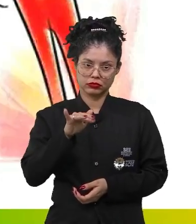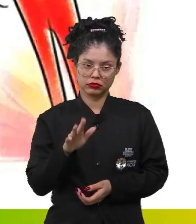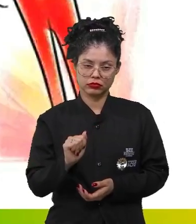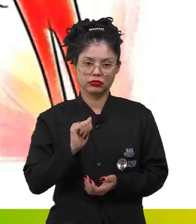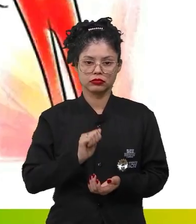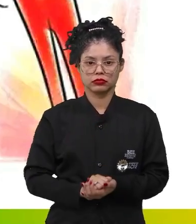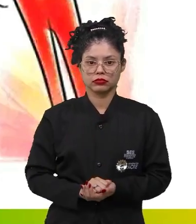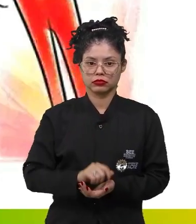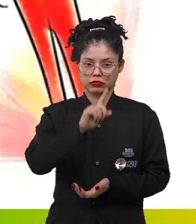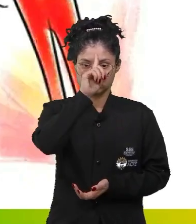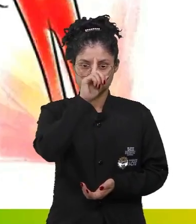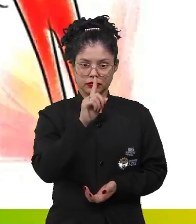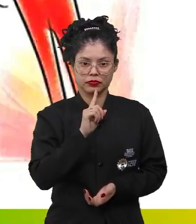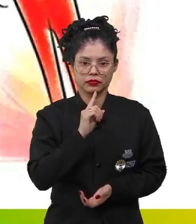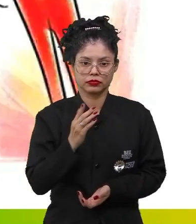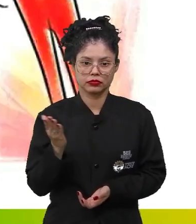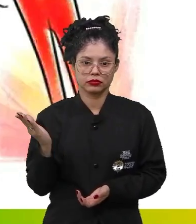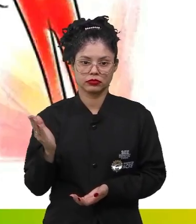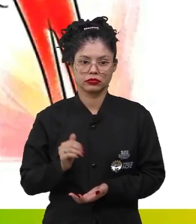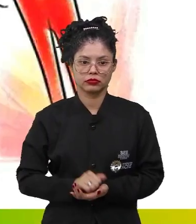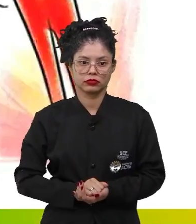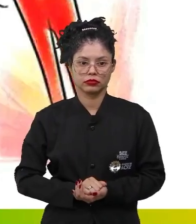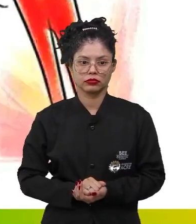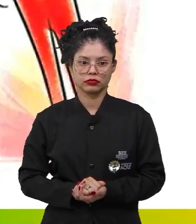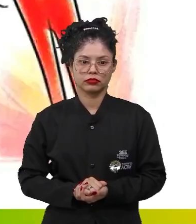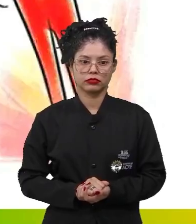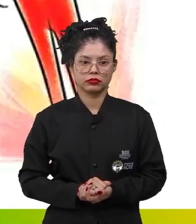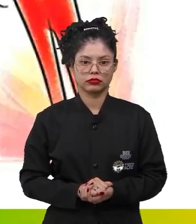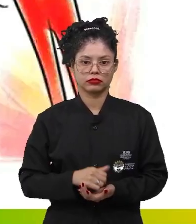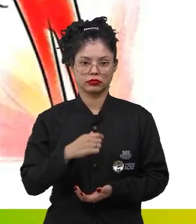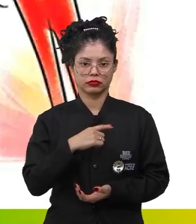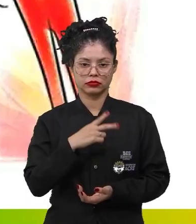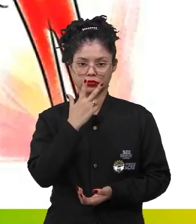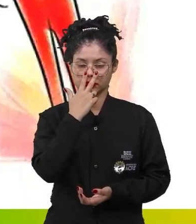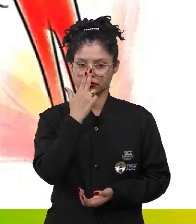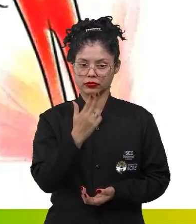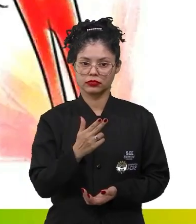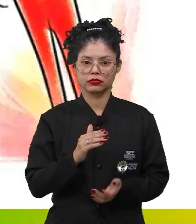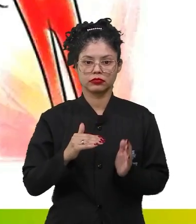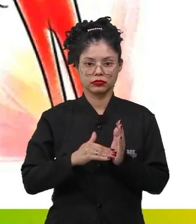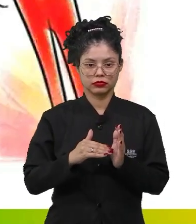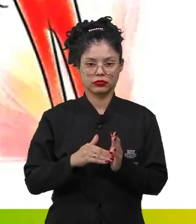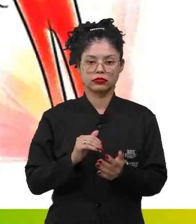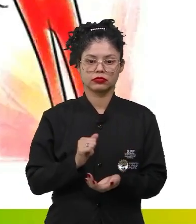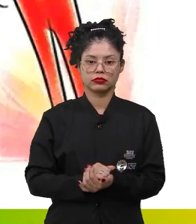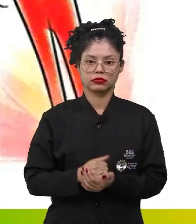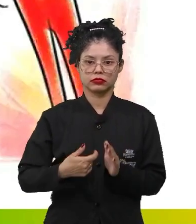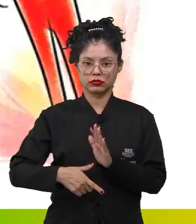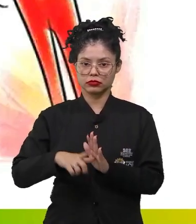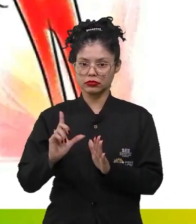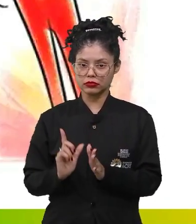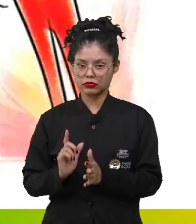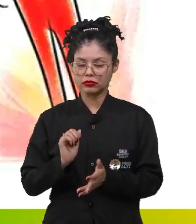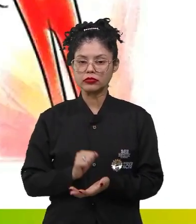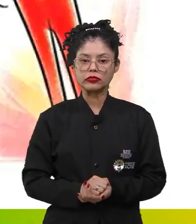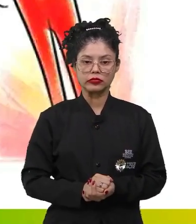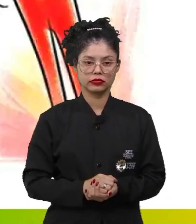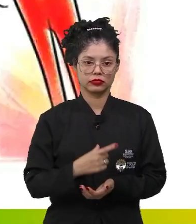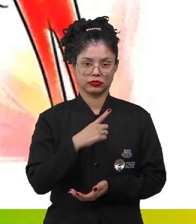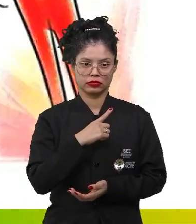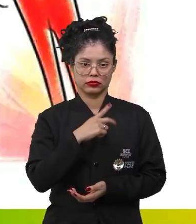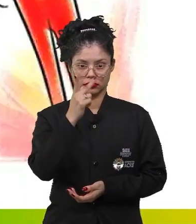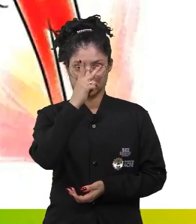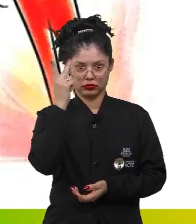Aqui nós temos a imagem 3, e é uma imagem bem parecida até com a imagem anterior. a gente tem